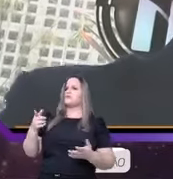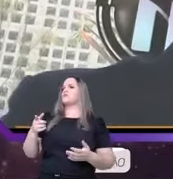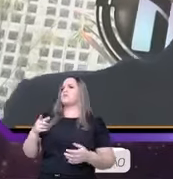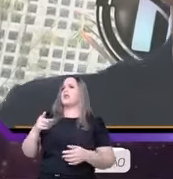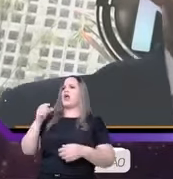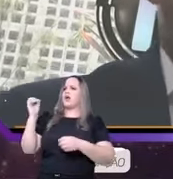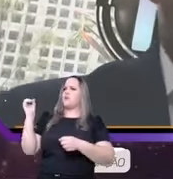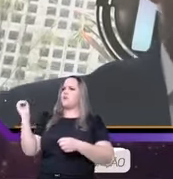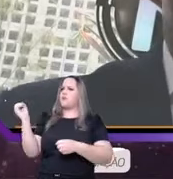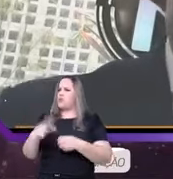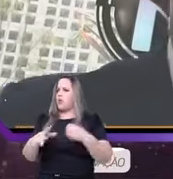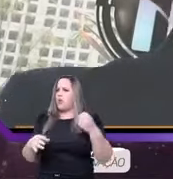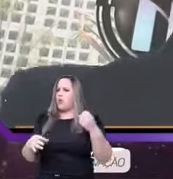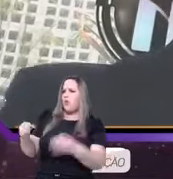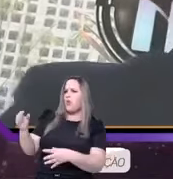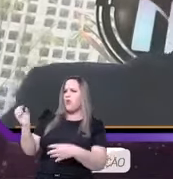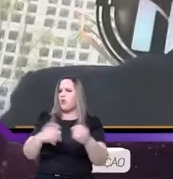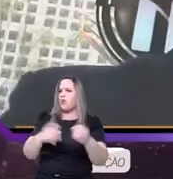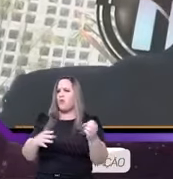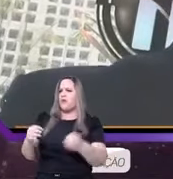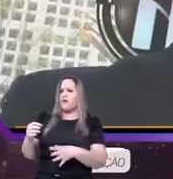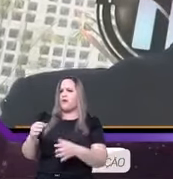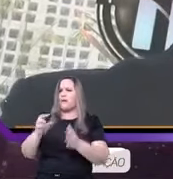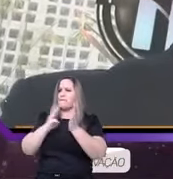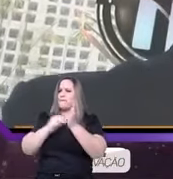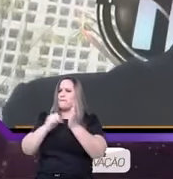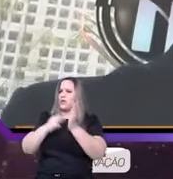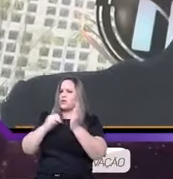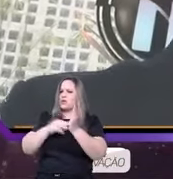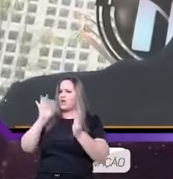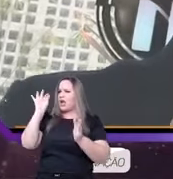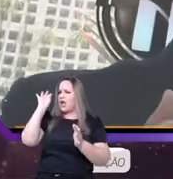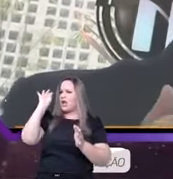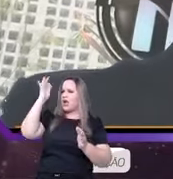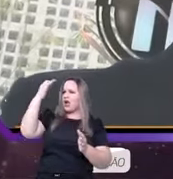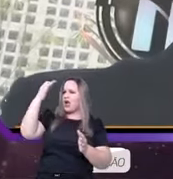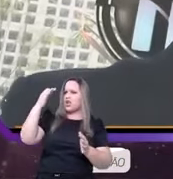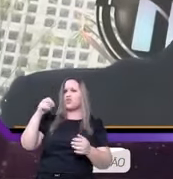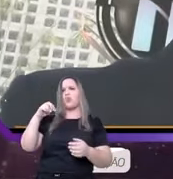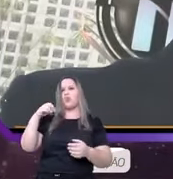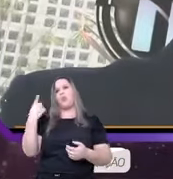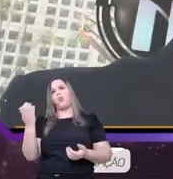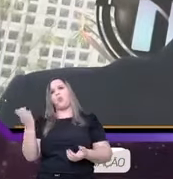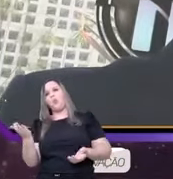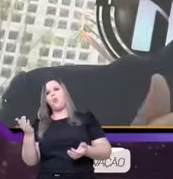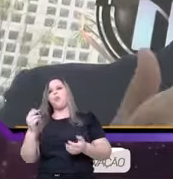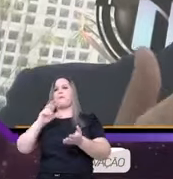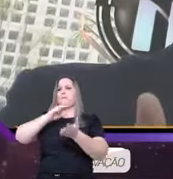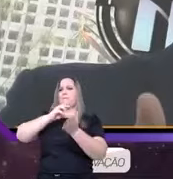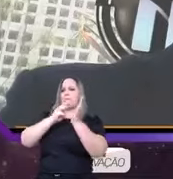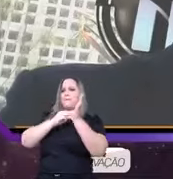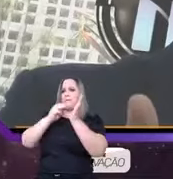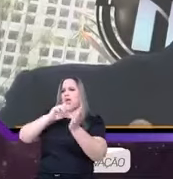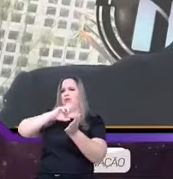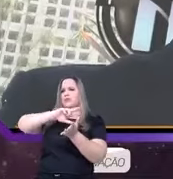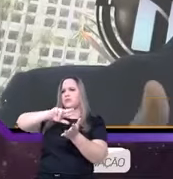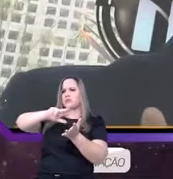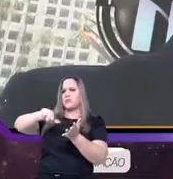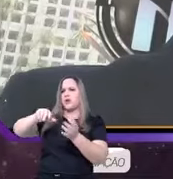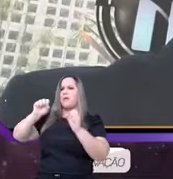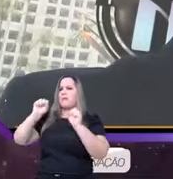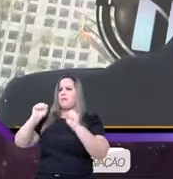métodos, sendo eles ágeis ou outros tipos de métodos, se eles podem auxiliar